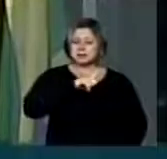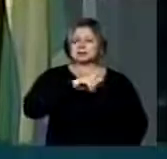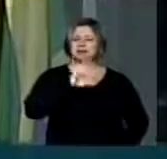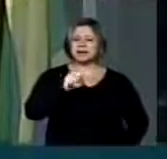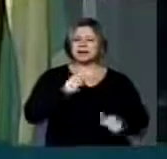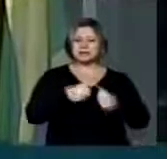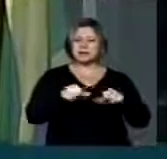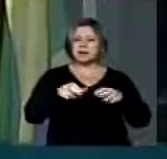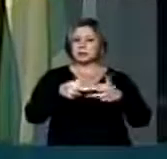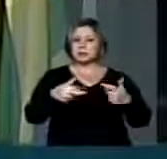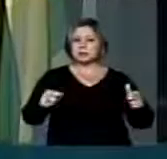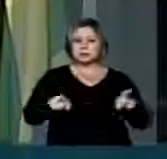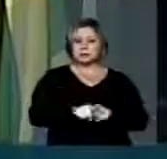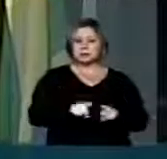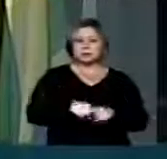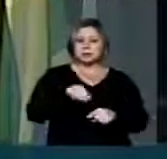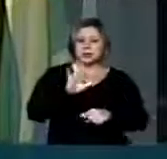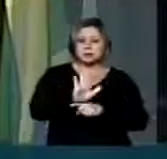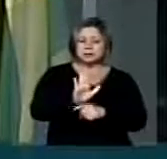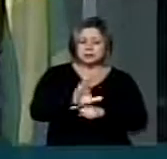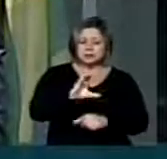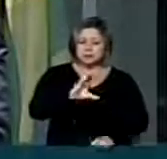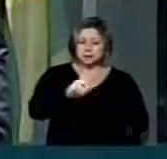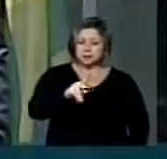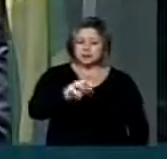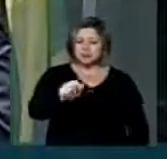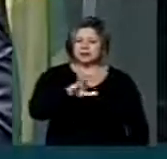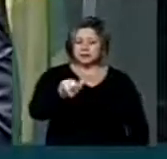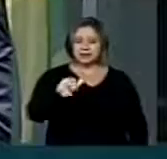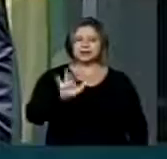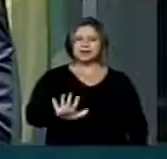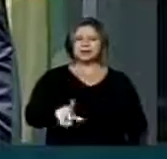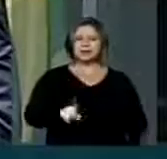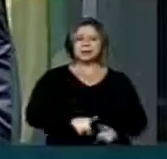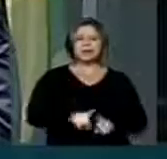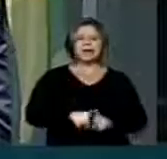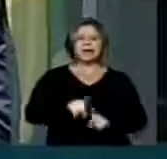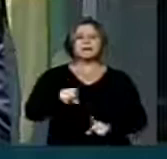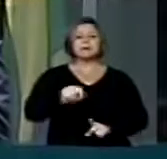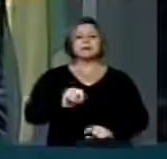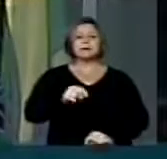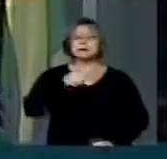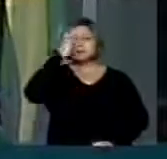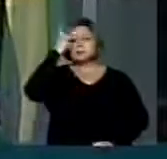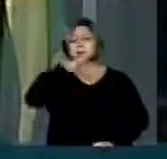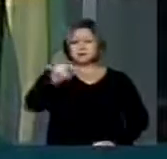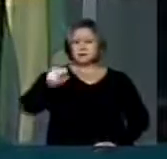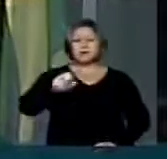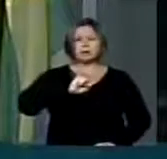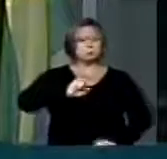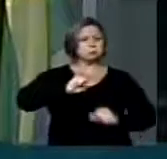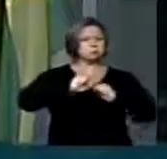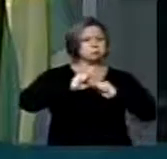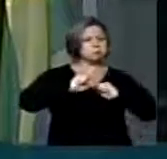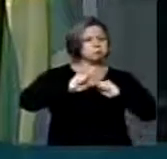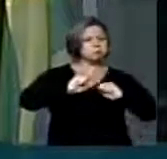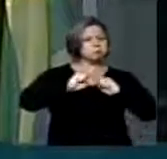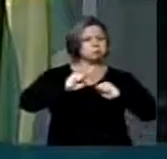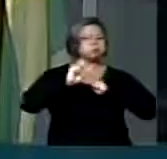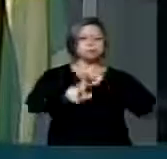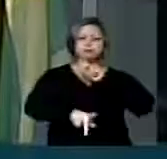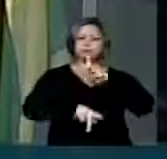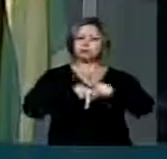Stepan. O legado desta Copa é a indignação de um